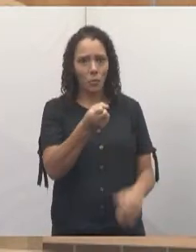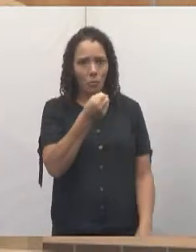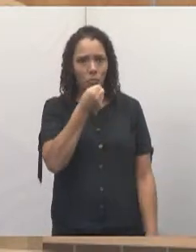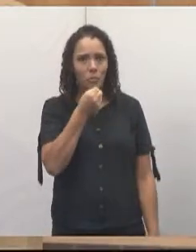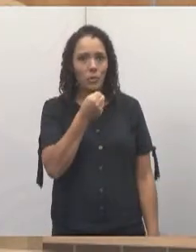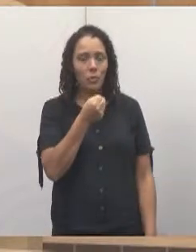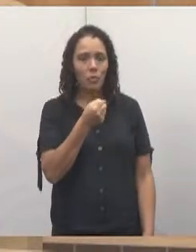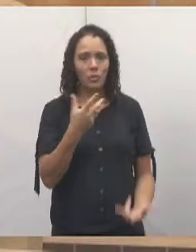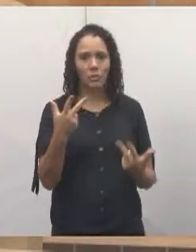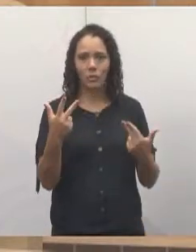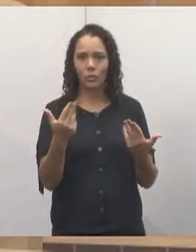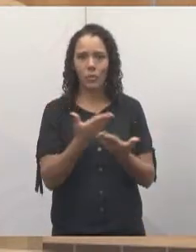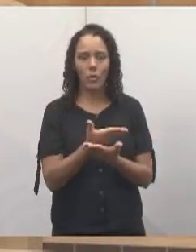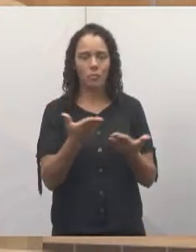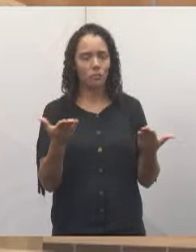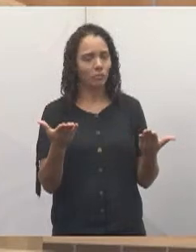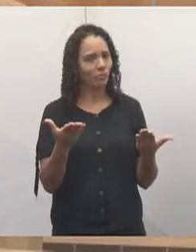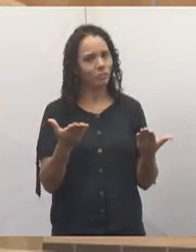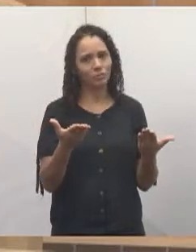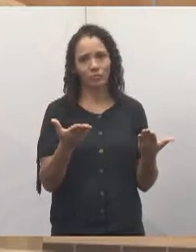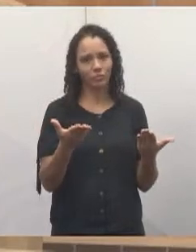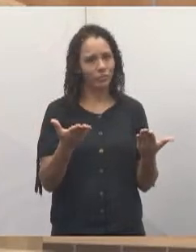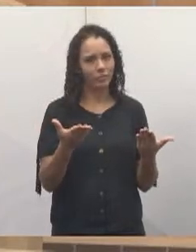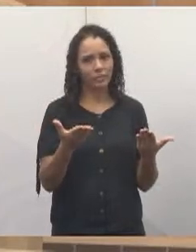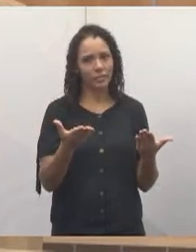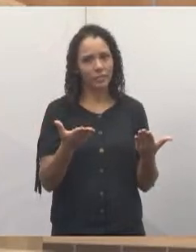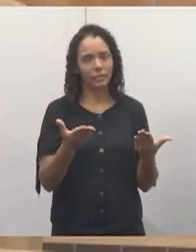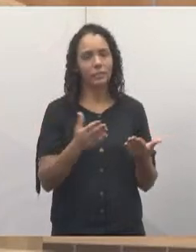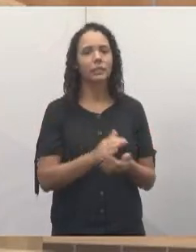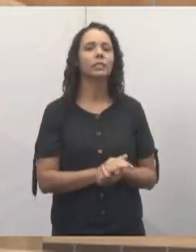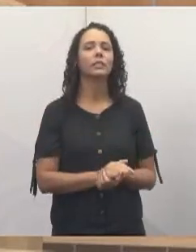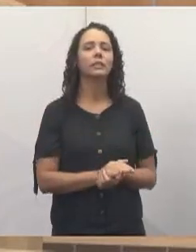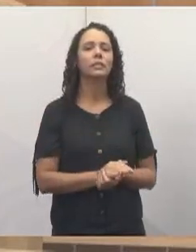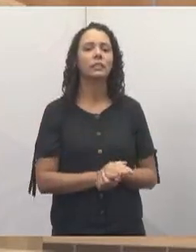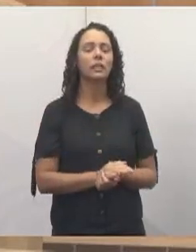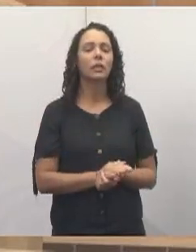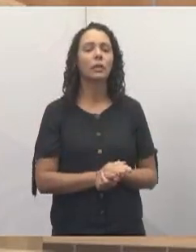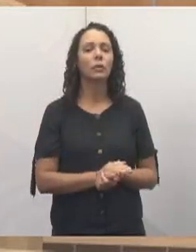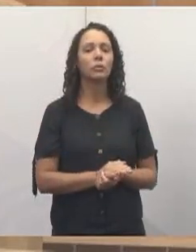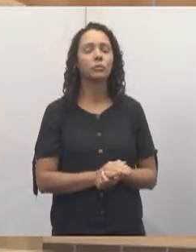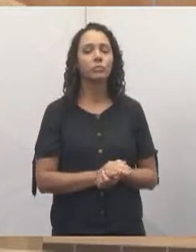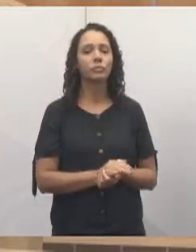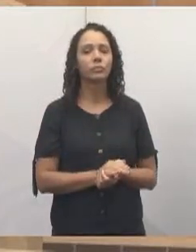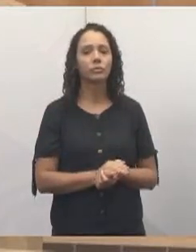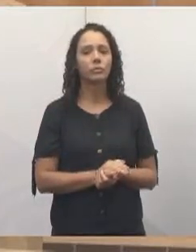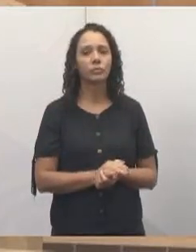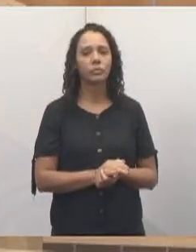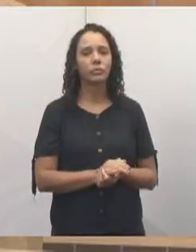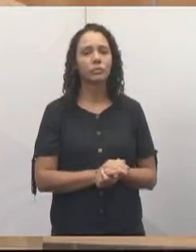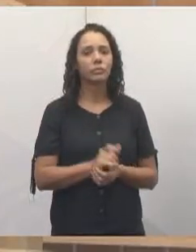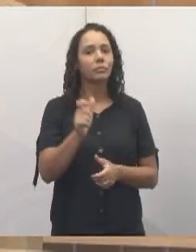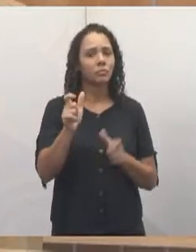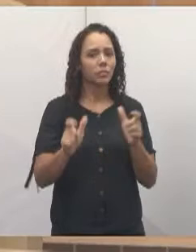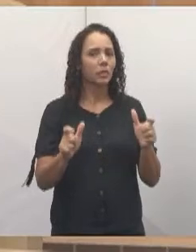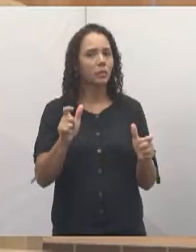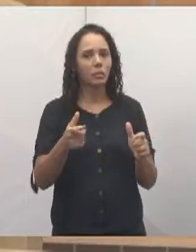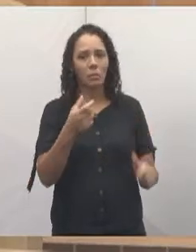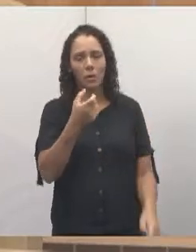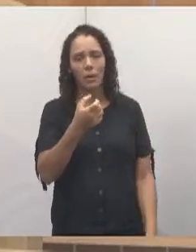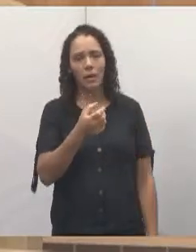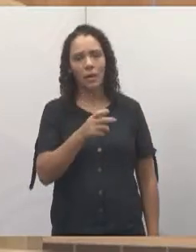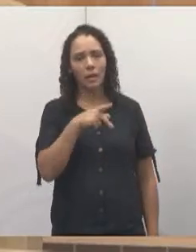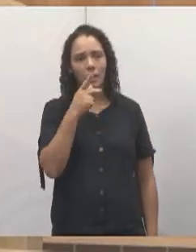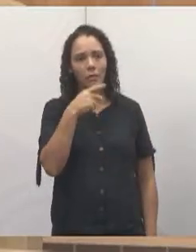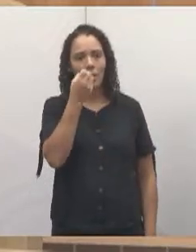quanto aos colegas que me antecederam, né? Flavinho está dominando a oratória, então, assim, peço desculpa